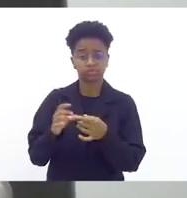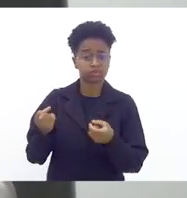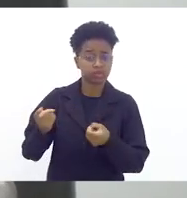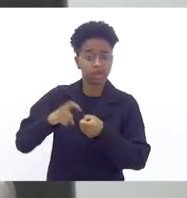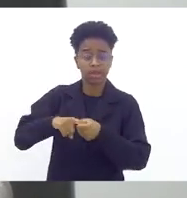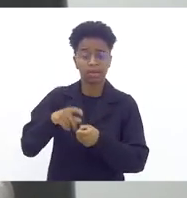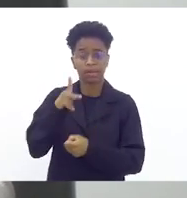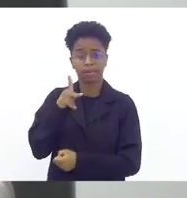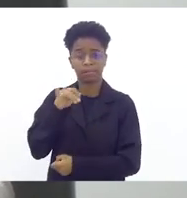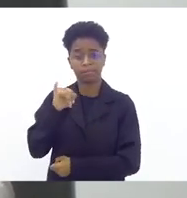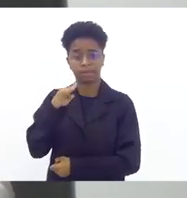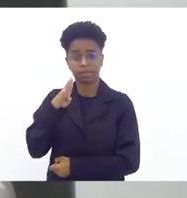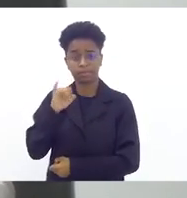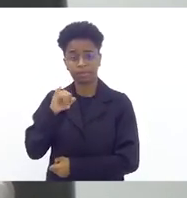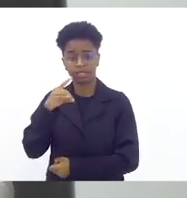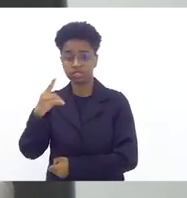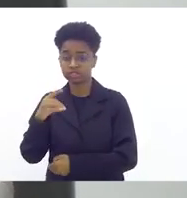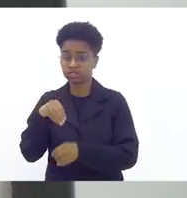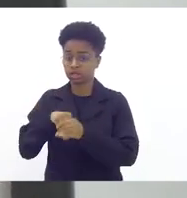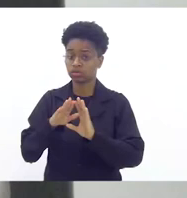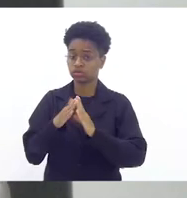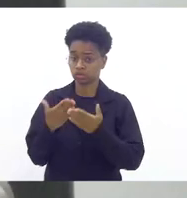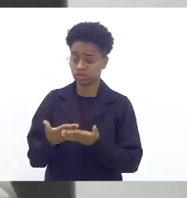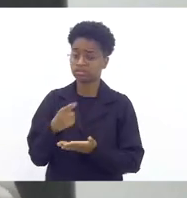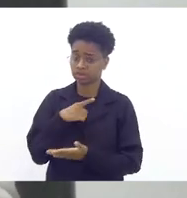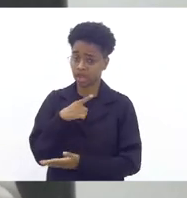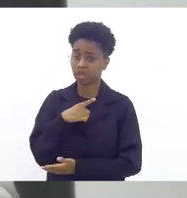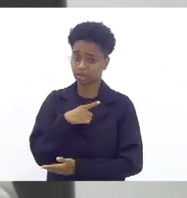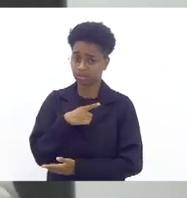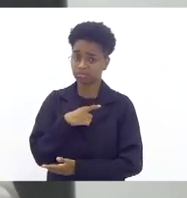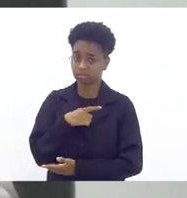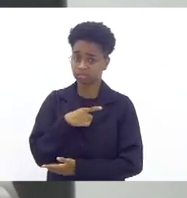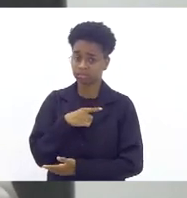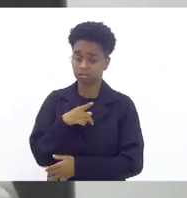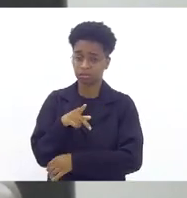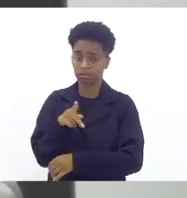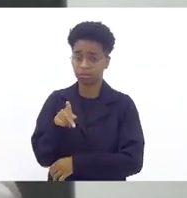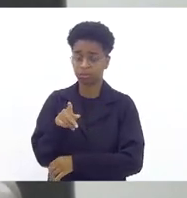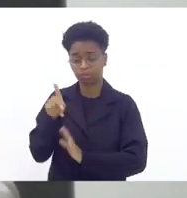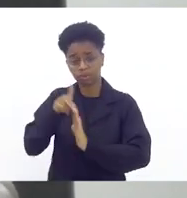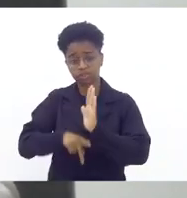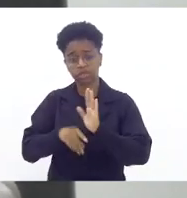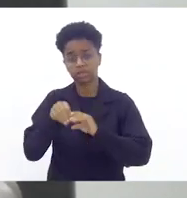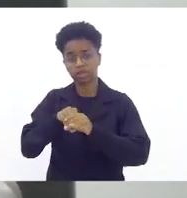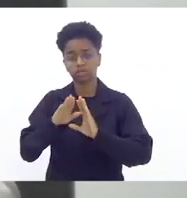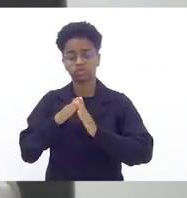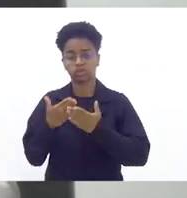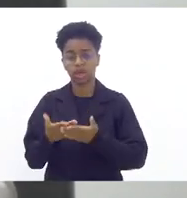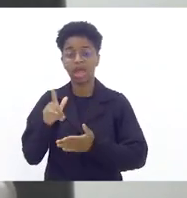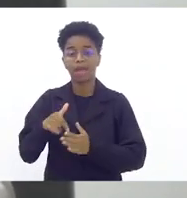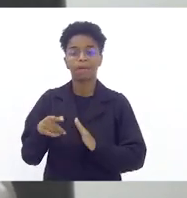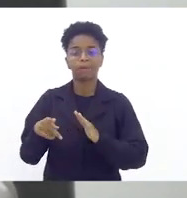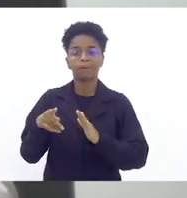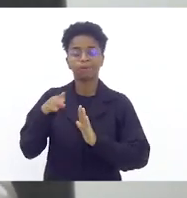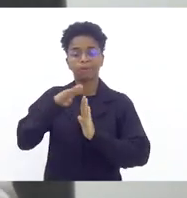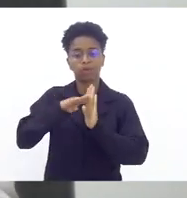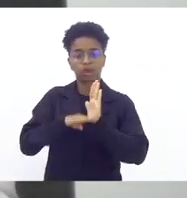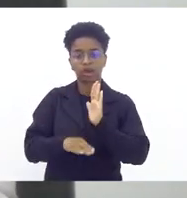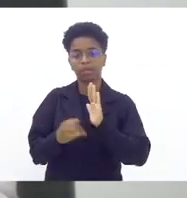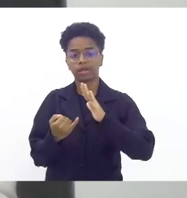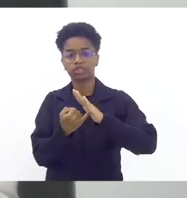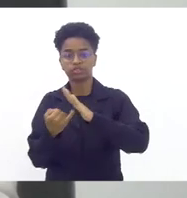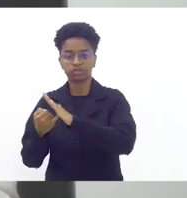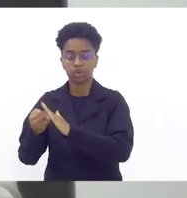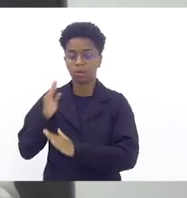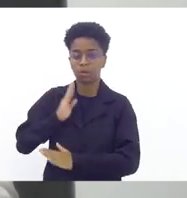PIBID, por exemplo, nas escolas. Nós temos os projetos PIBID nas escolas, que é o programa institucional de